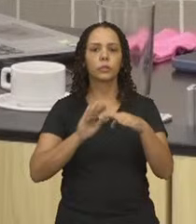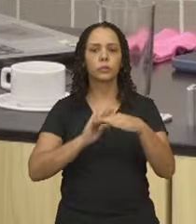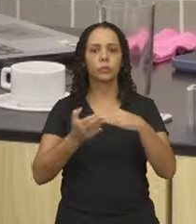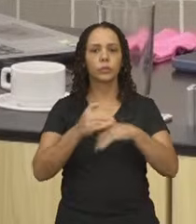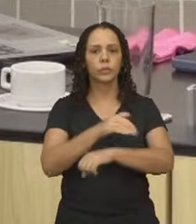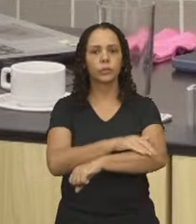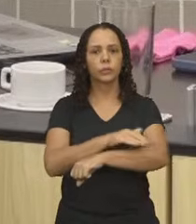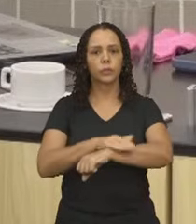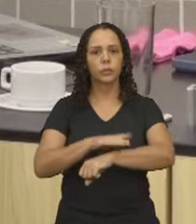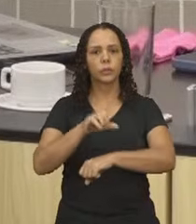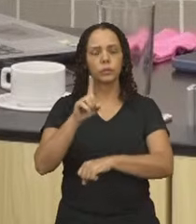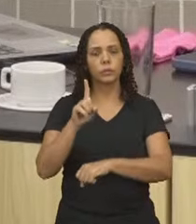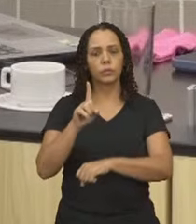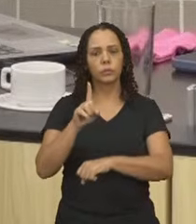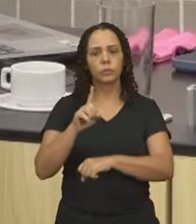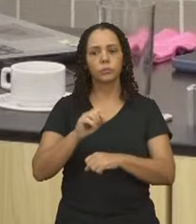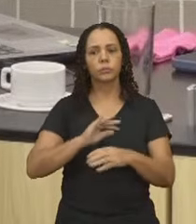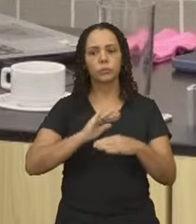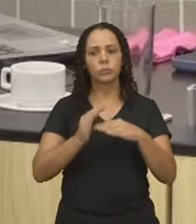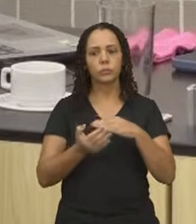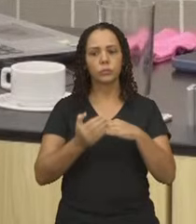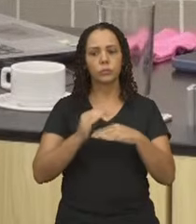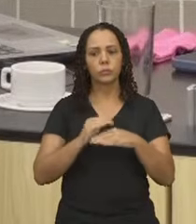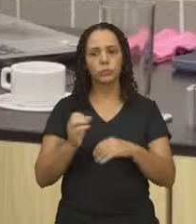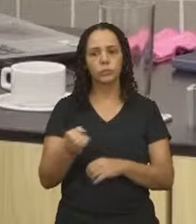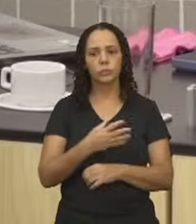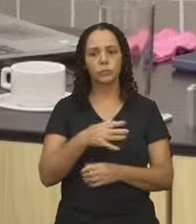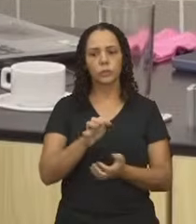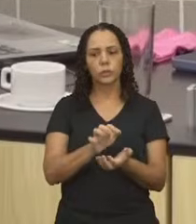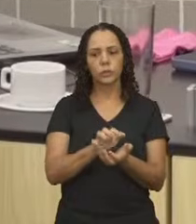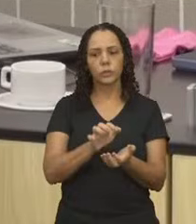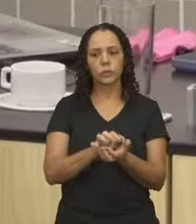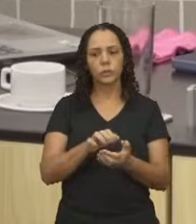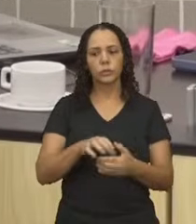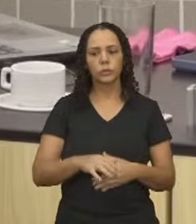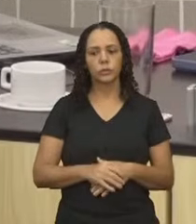de Deus, Ministério de Madureira, no bairro Nova Jacareí.